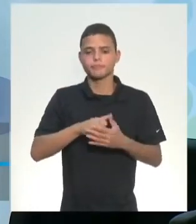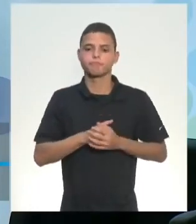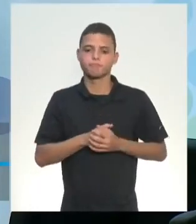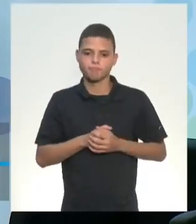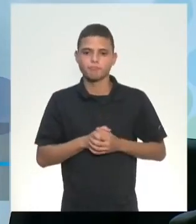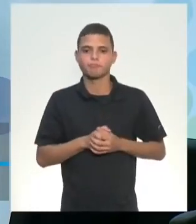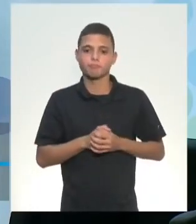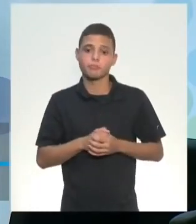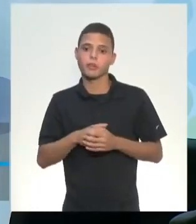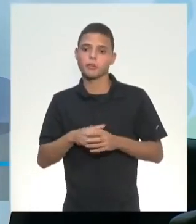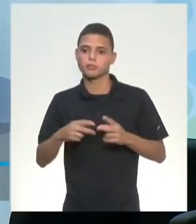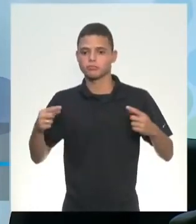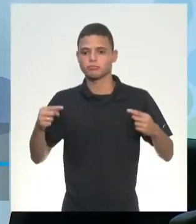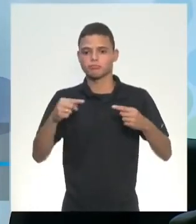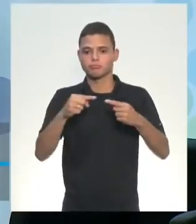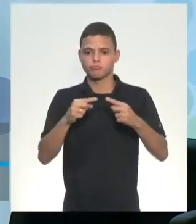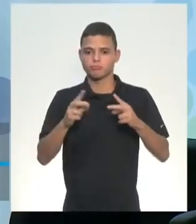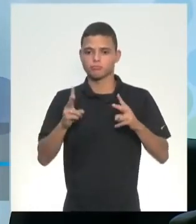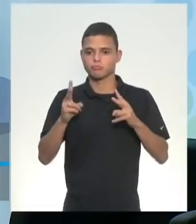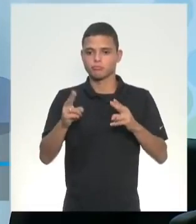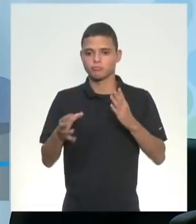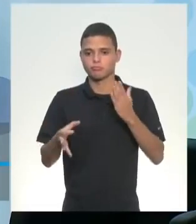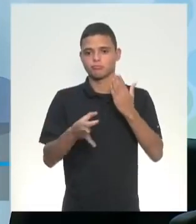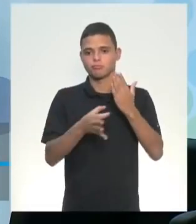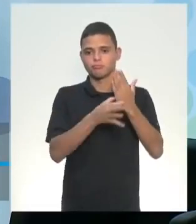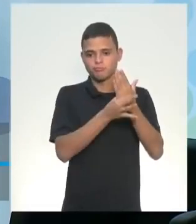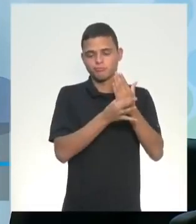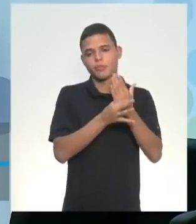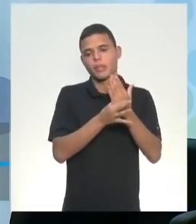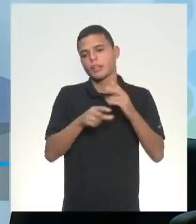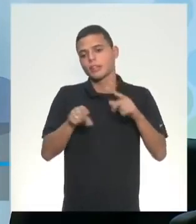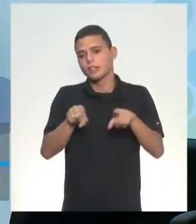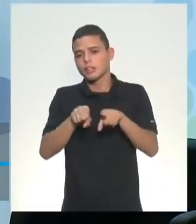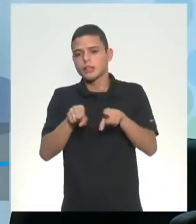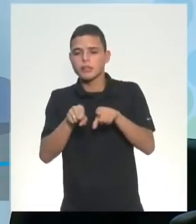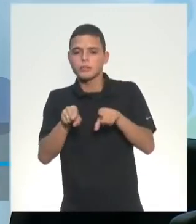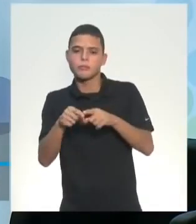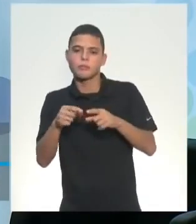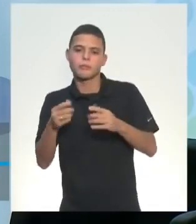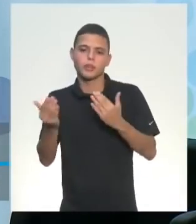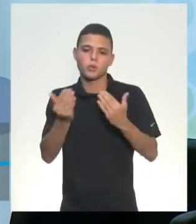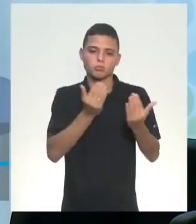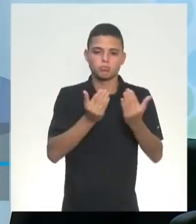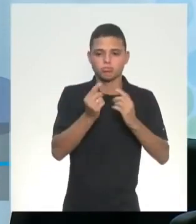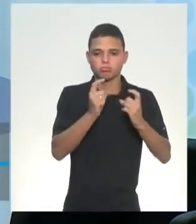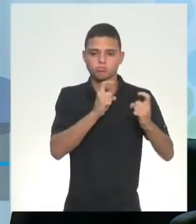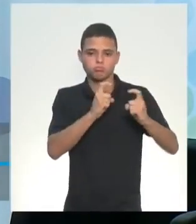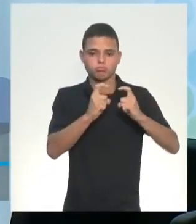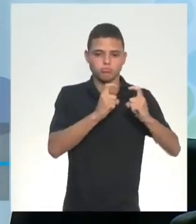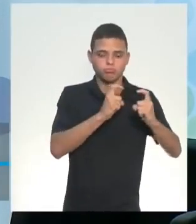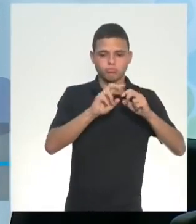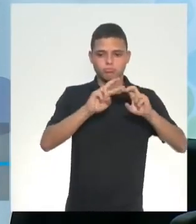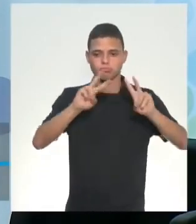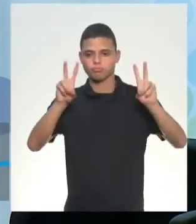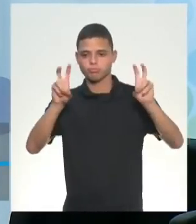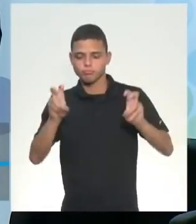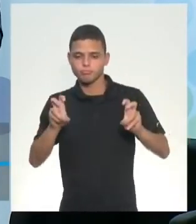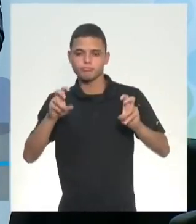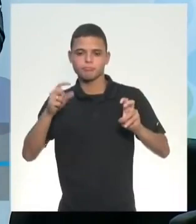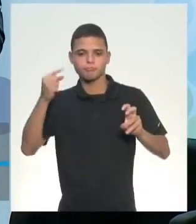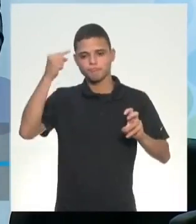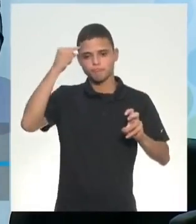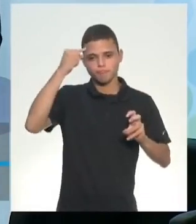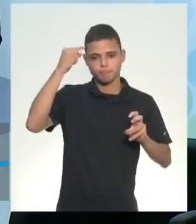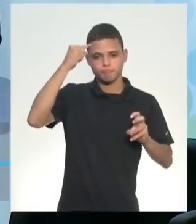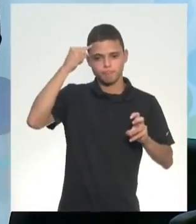do realismo. Vai falar muito sobre psicológico. Vocês estão falando muito aqui de psicológico o tempo todo. Vou